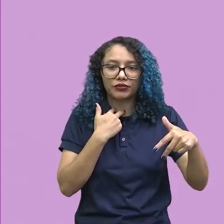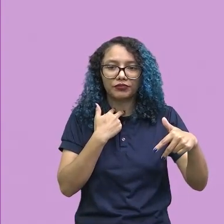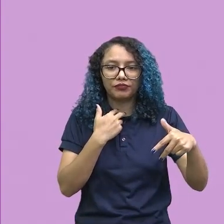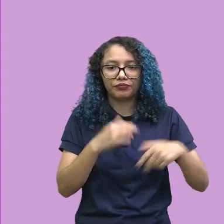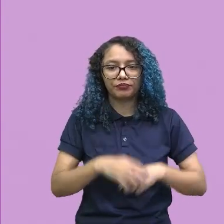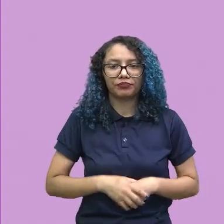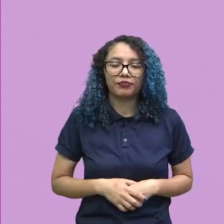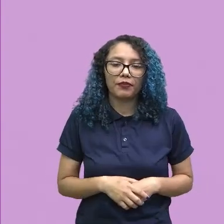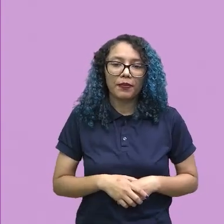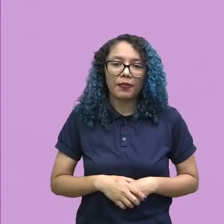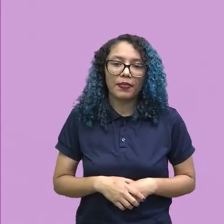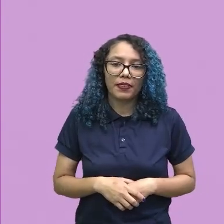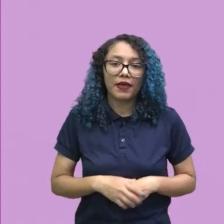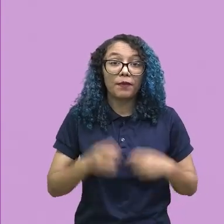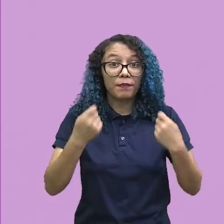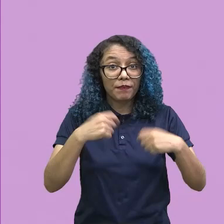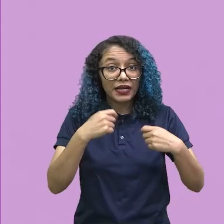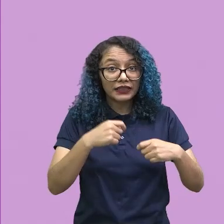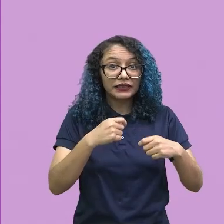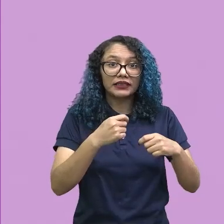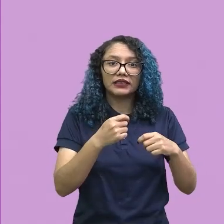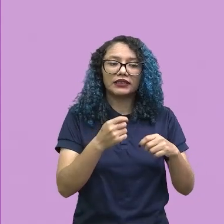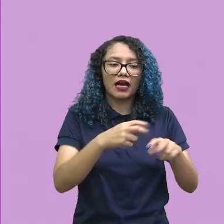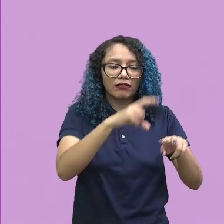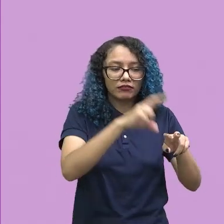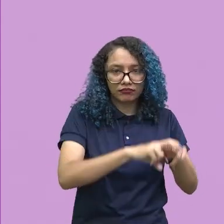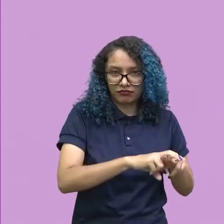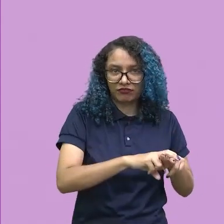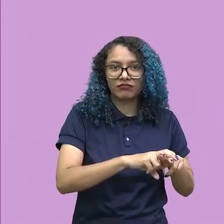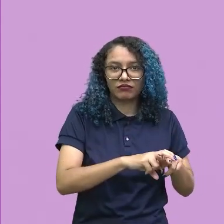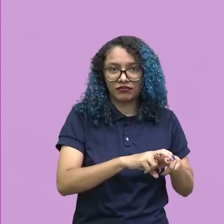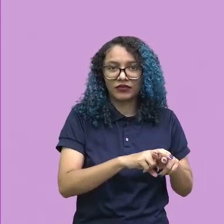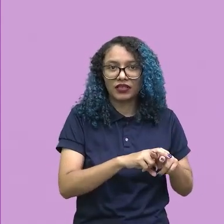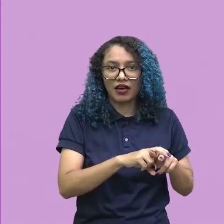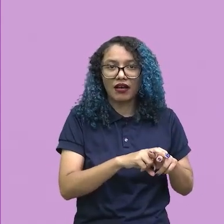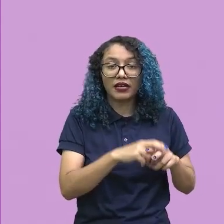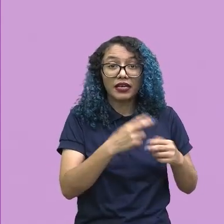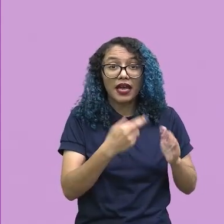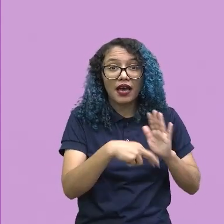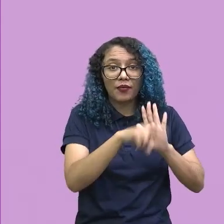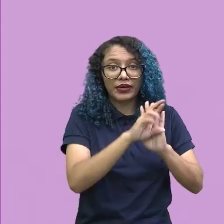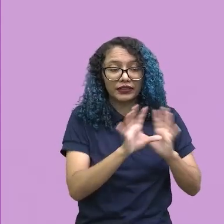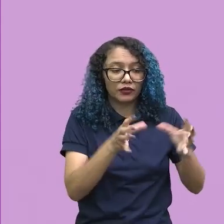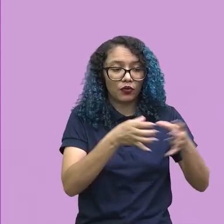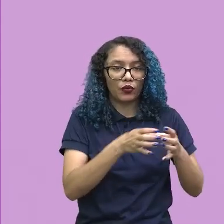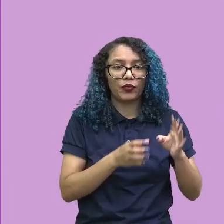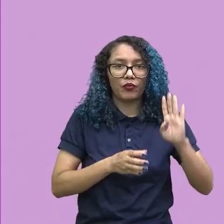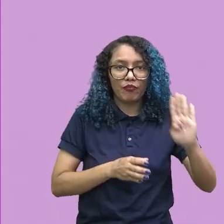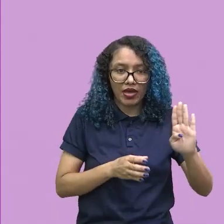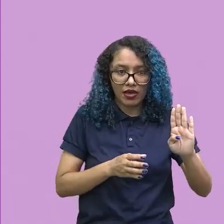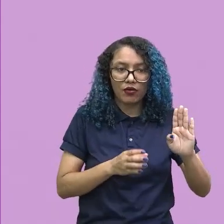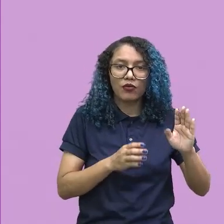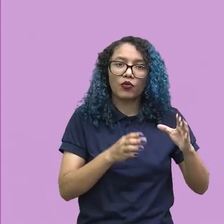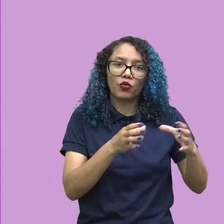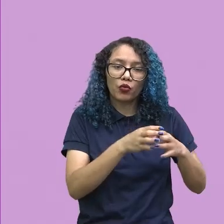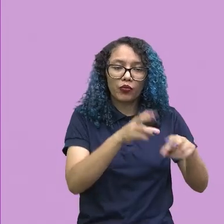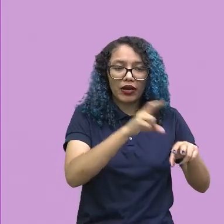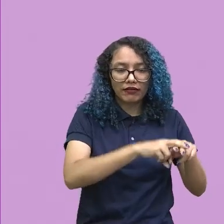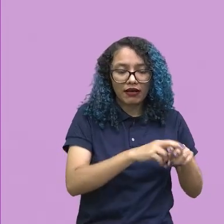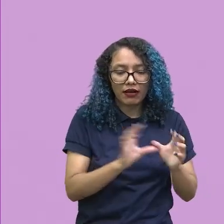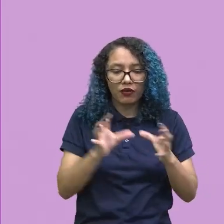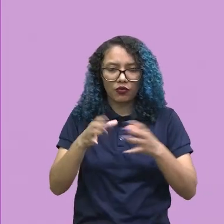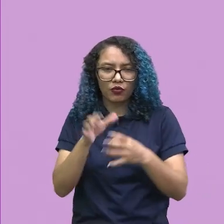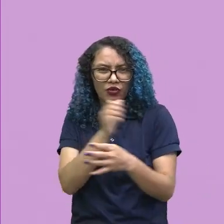pode deixar de ocupar uma carteira que está ali sendo elemento do conjunto B. Tranquilo? Deu aí